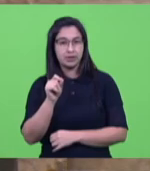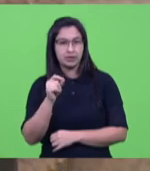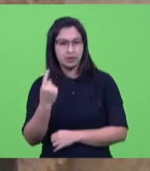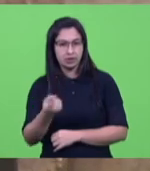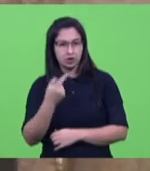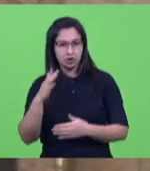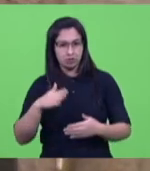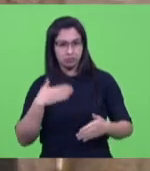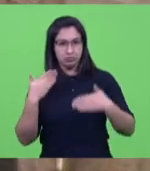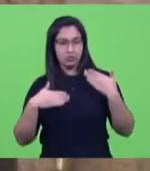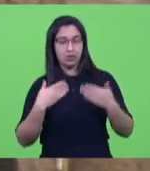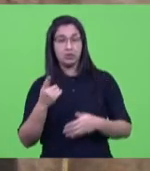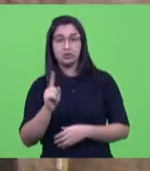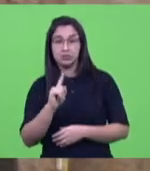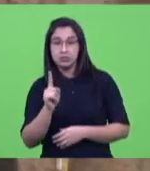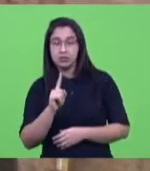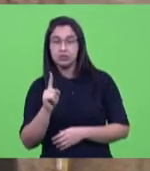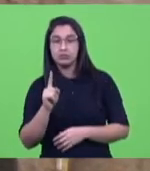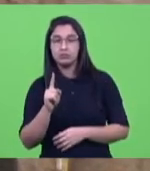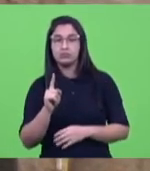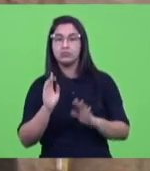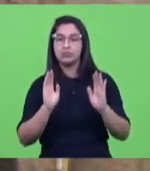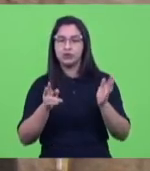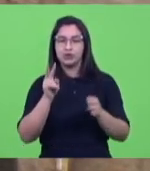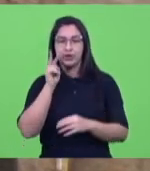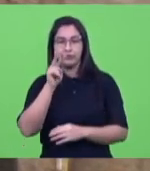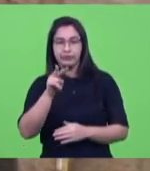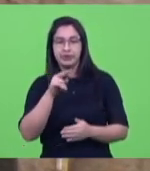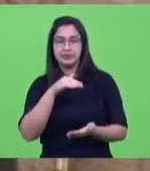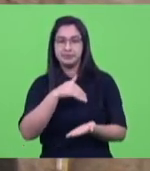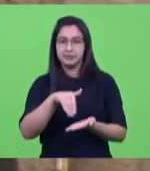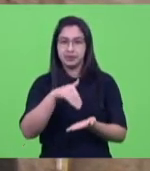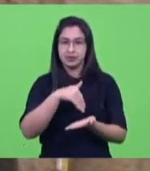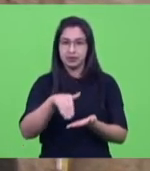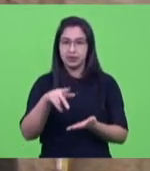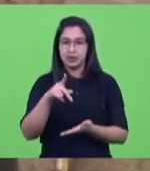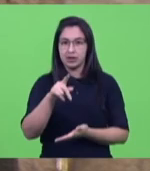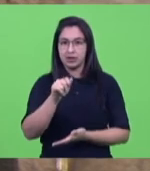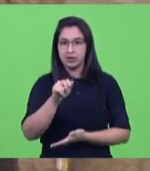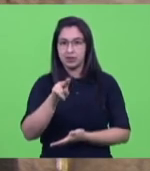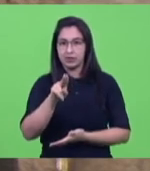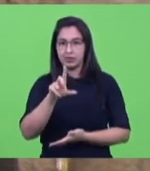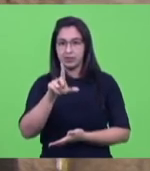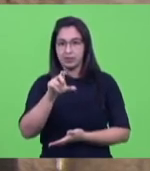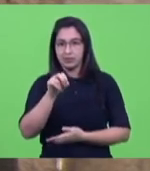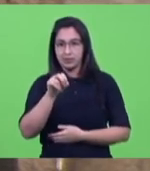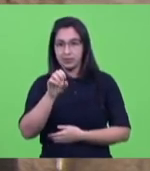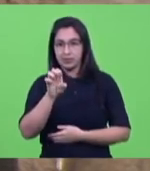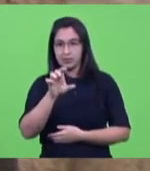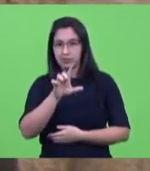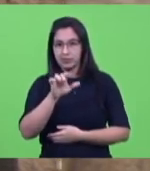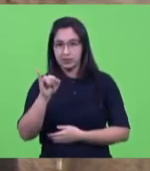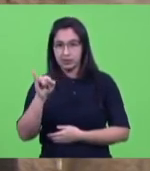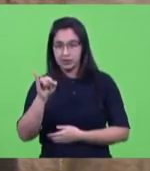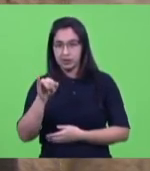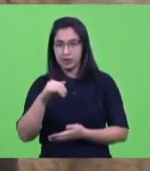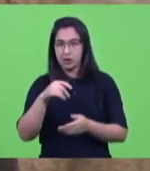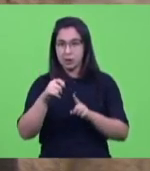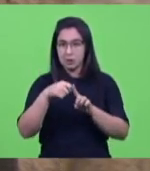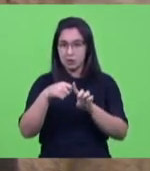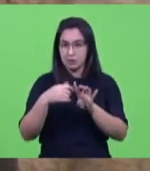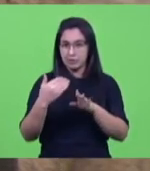surpresa, porque ouvimos do secretário Paulo Eli, alguns meses atrás, a